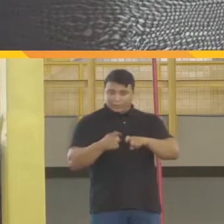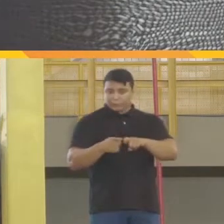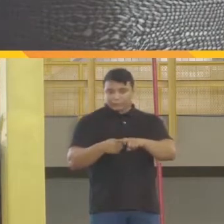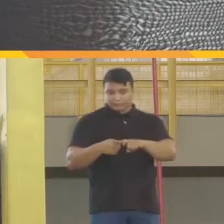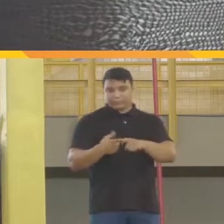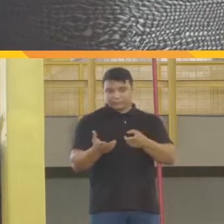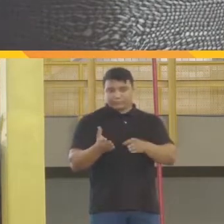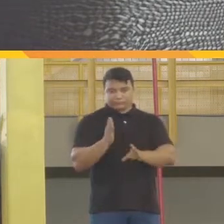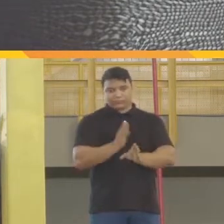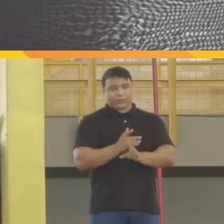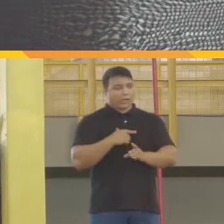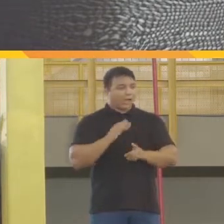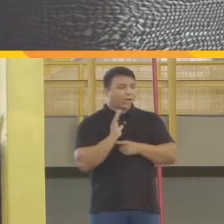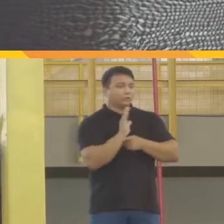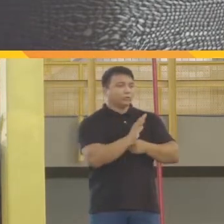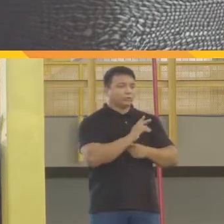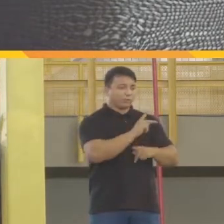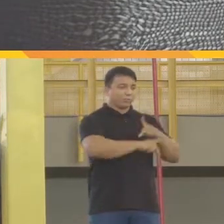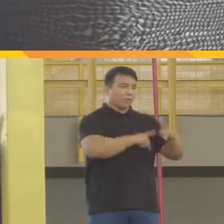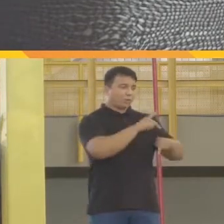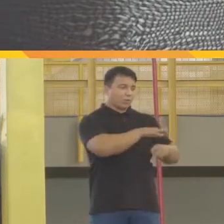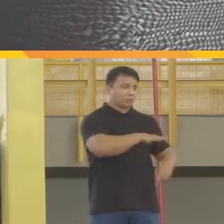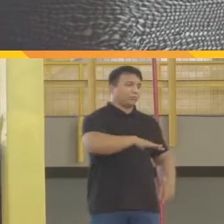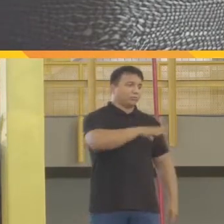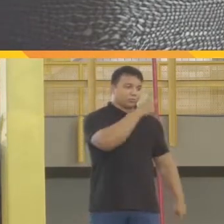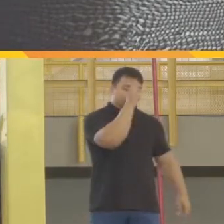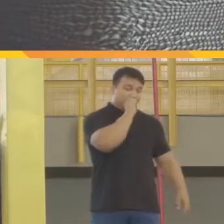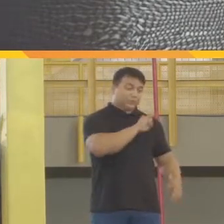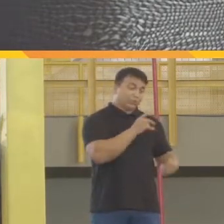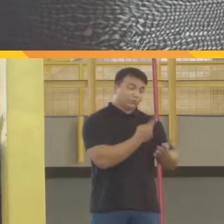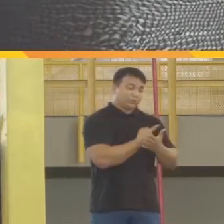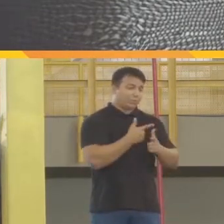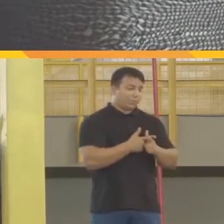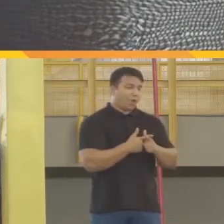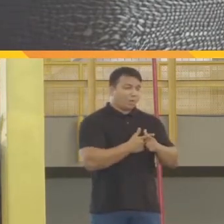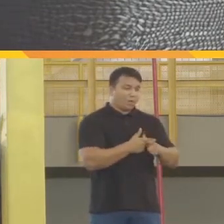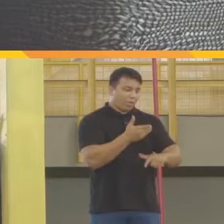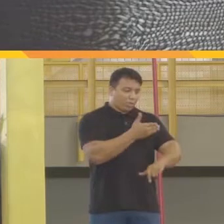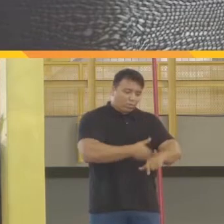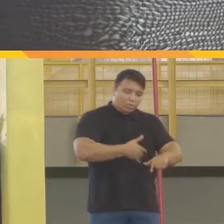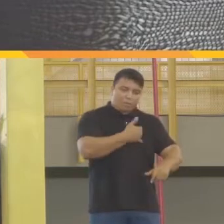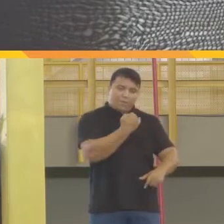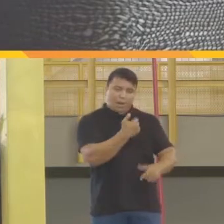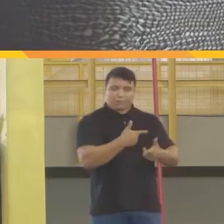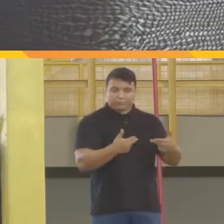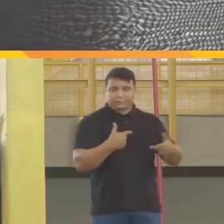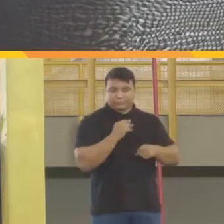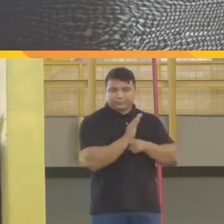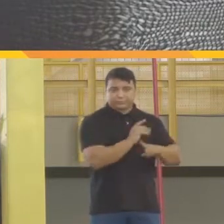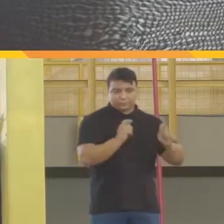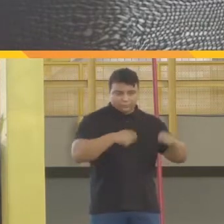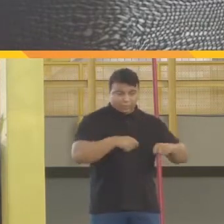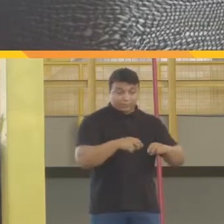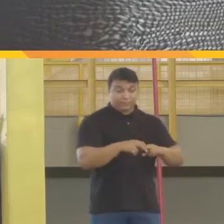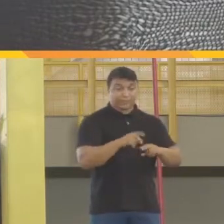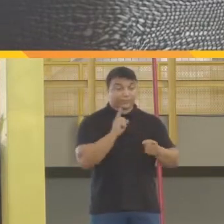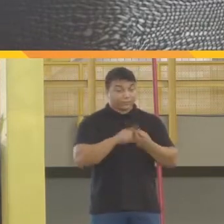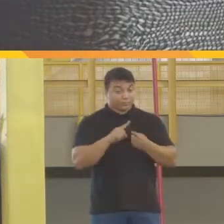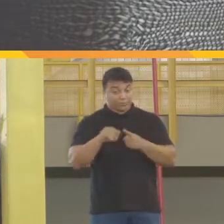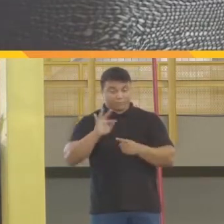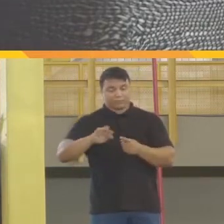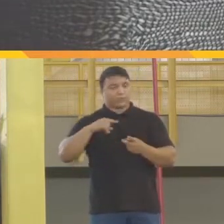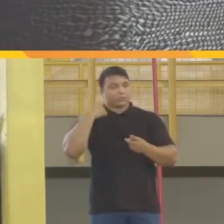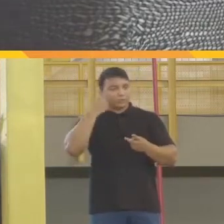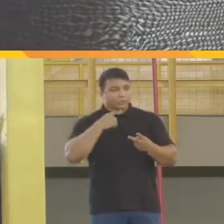pudessem atender a todos os possíveis feridos. Além disso, houve também, junto à Faculdade de Medicina,